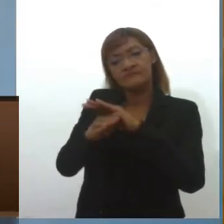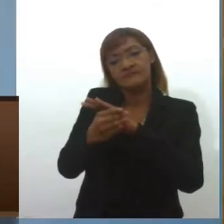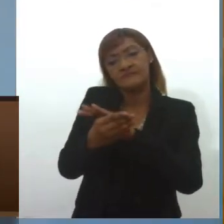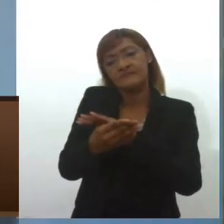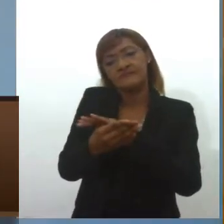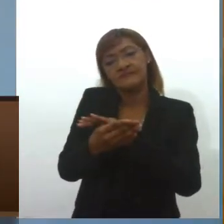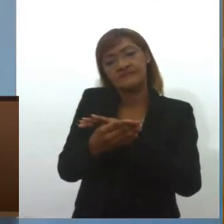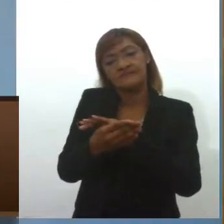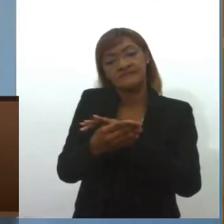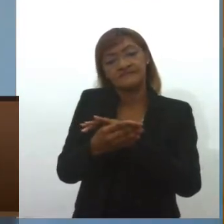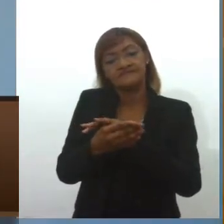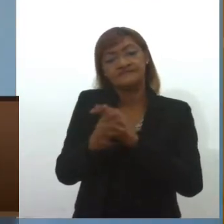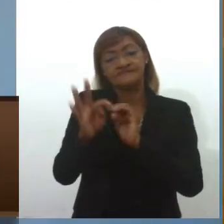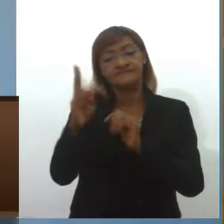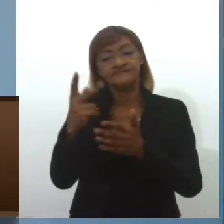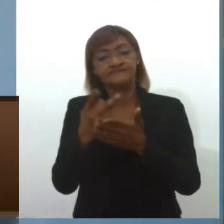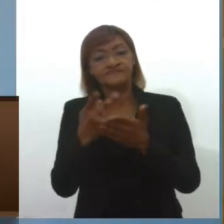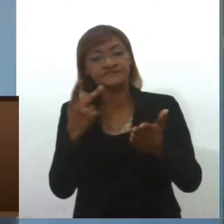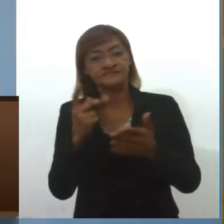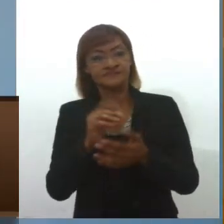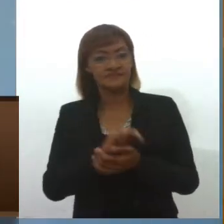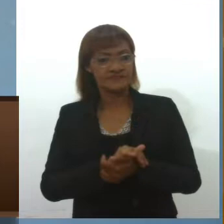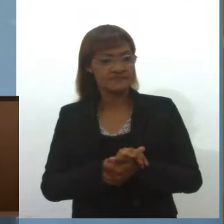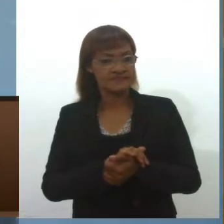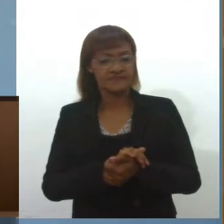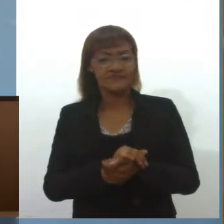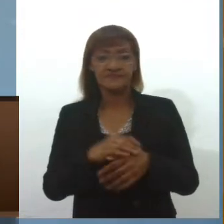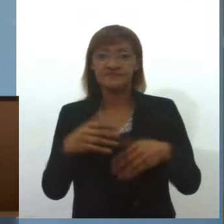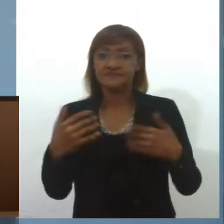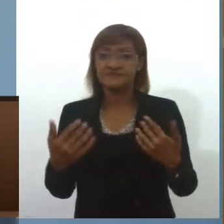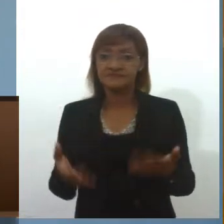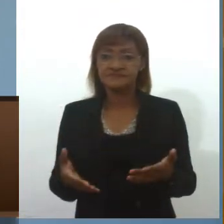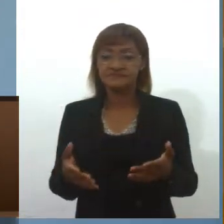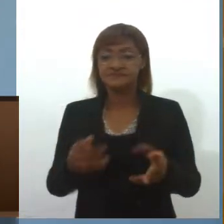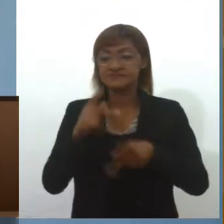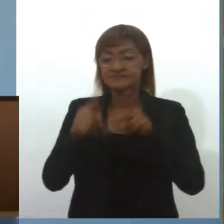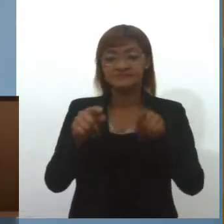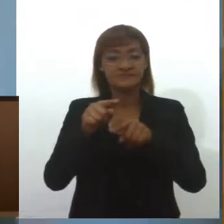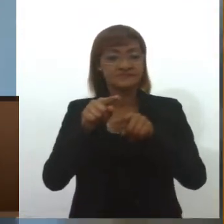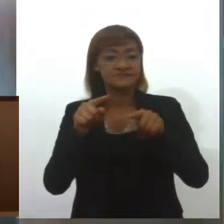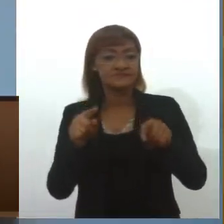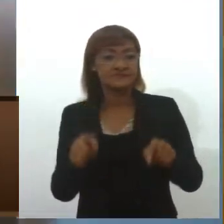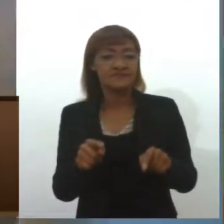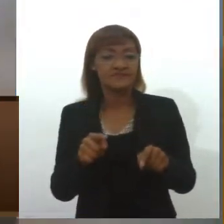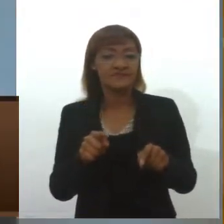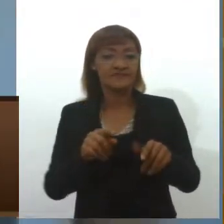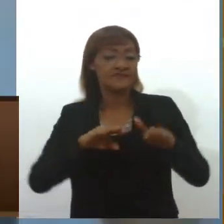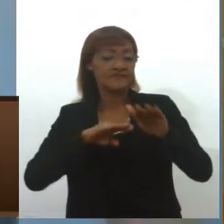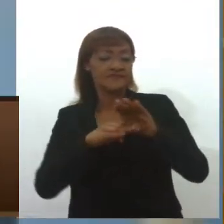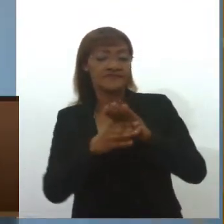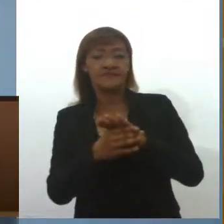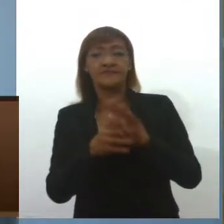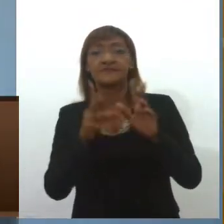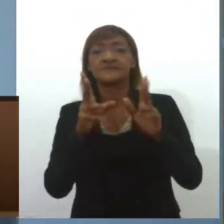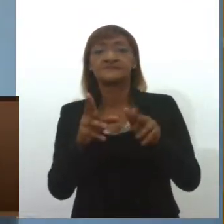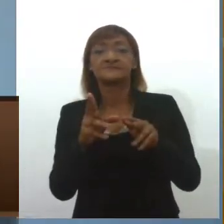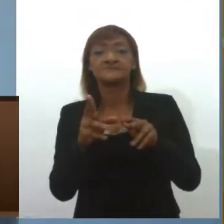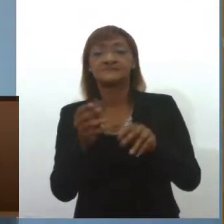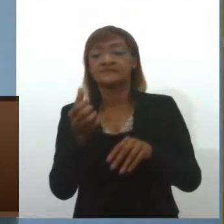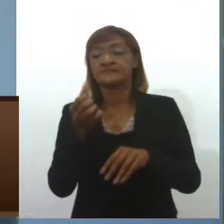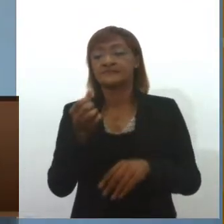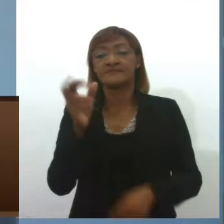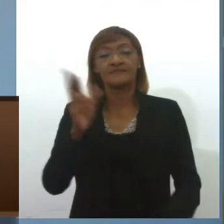das coisas. Então, na medida que a população se acostuma com o combustível a R$ 6,00 que